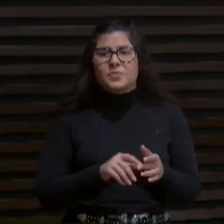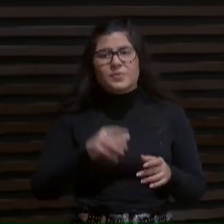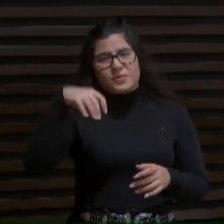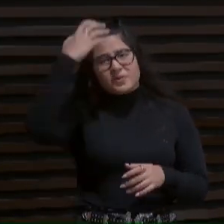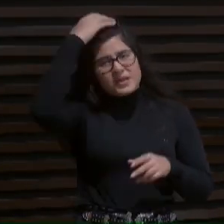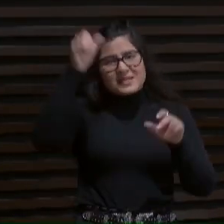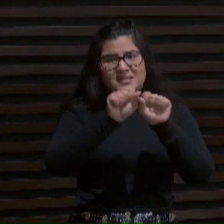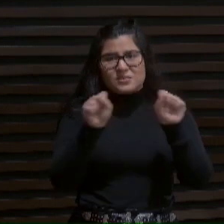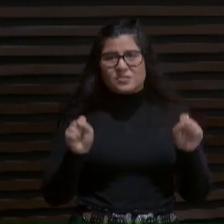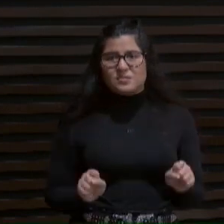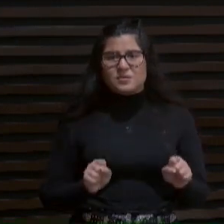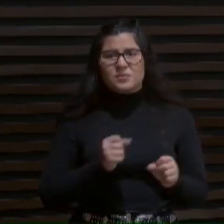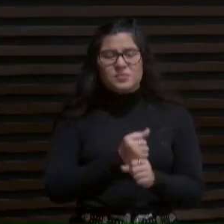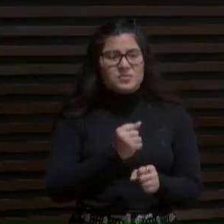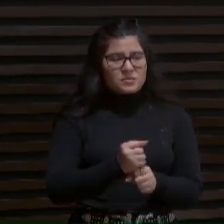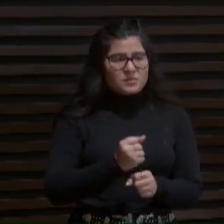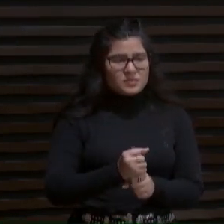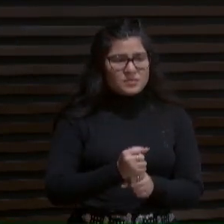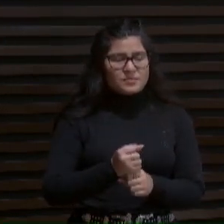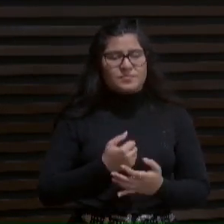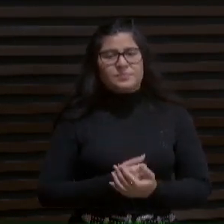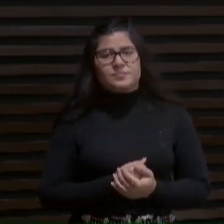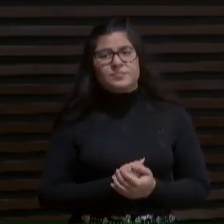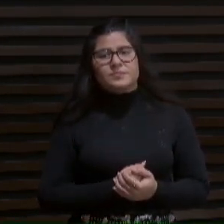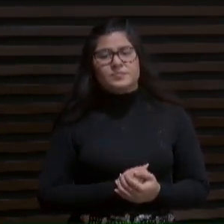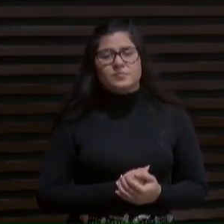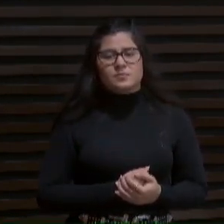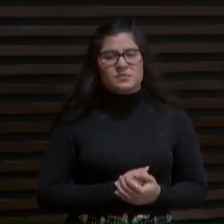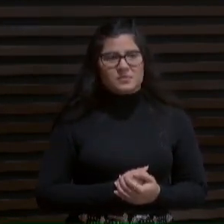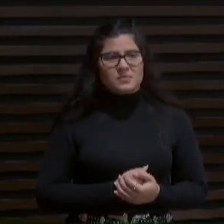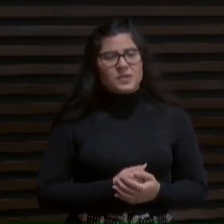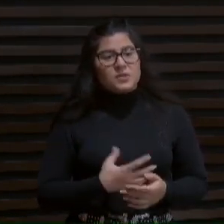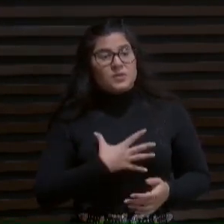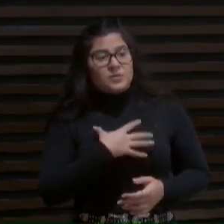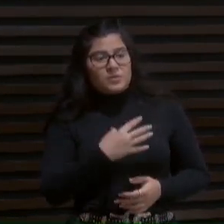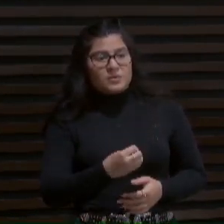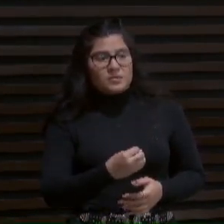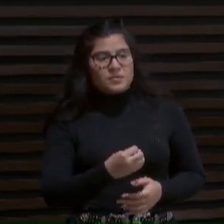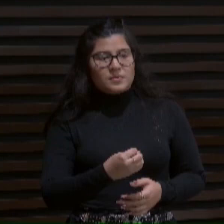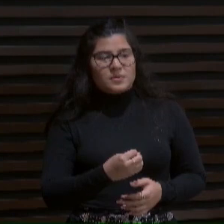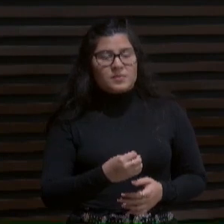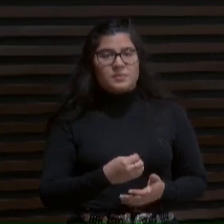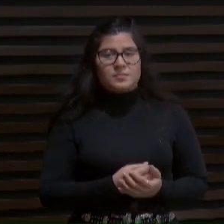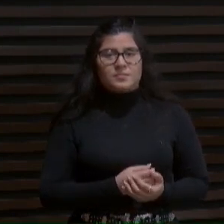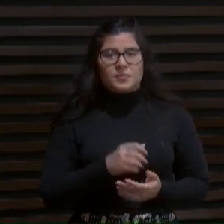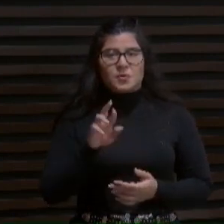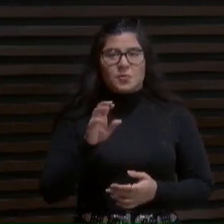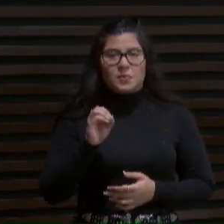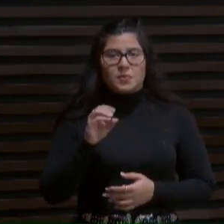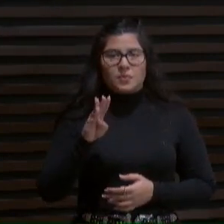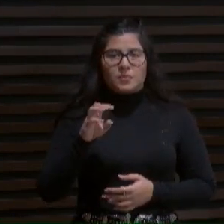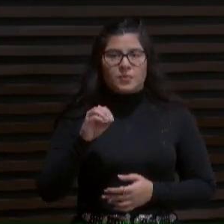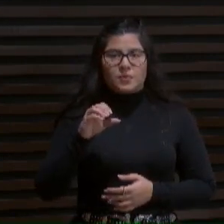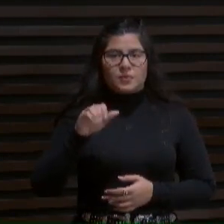construiu. E Deus havia dito para ele que depois dele o reino se dividiria. O filho dele, o Roboão, ficou com o reino da